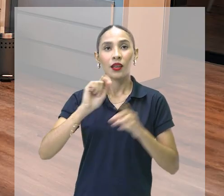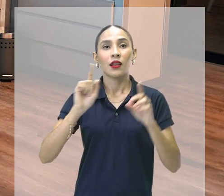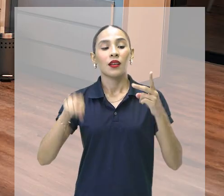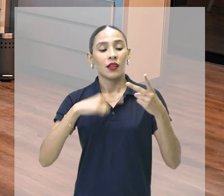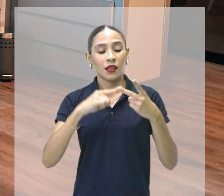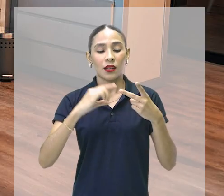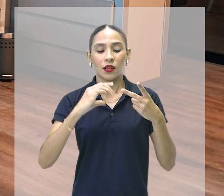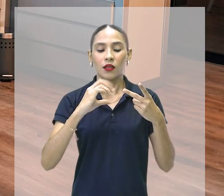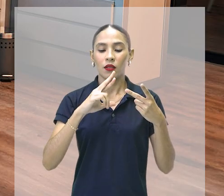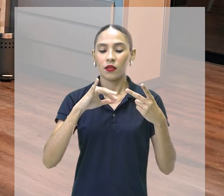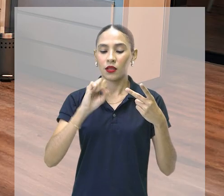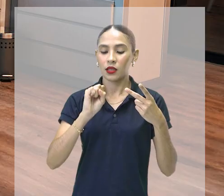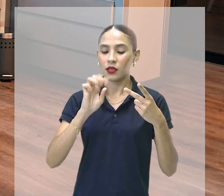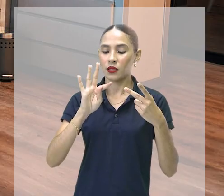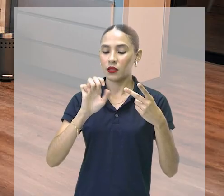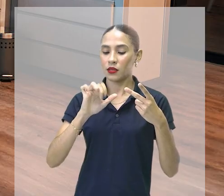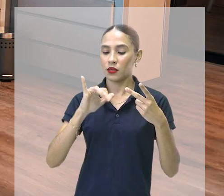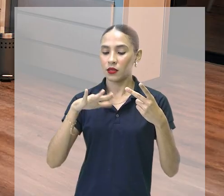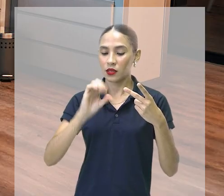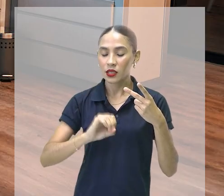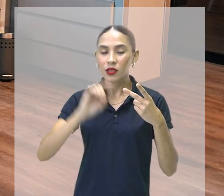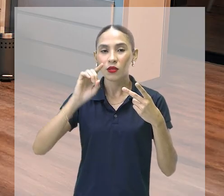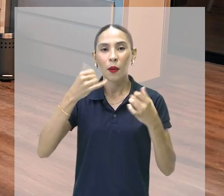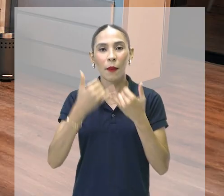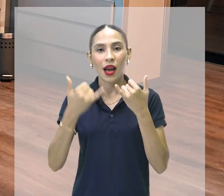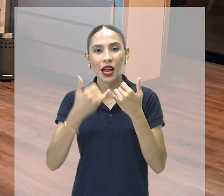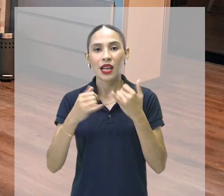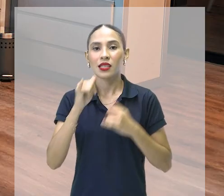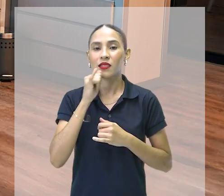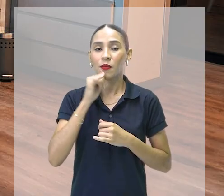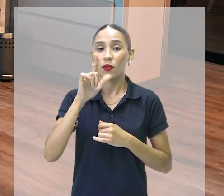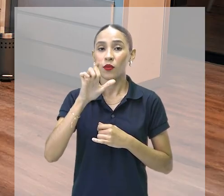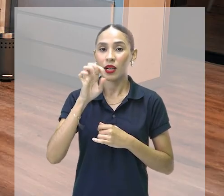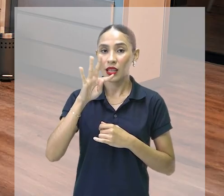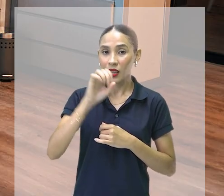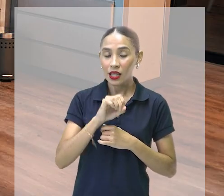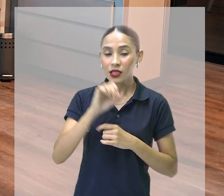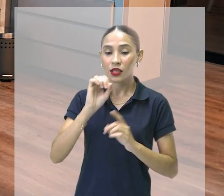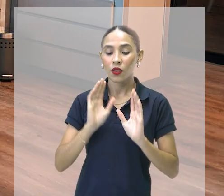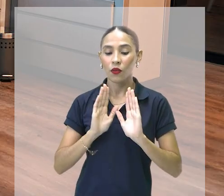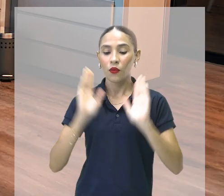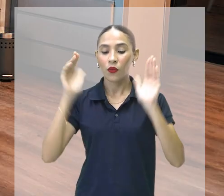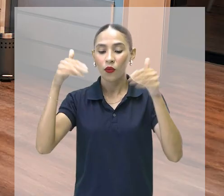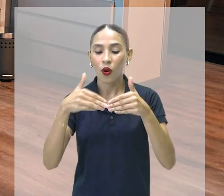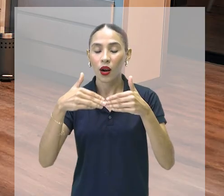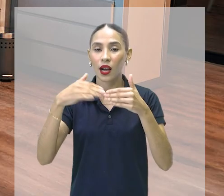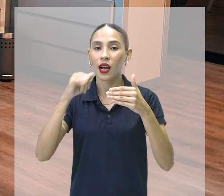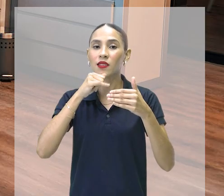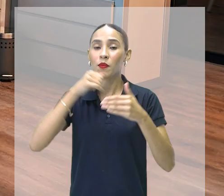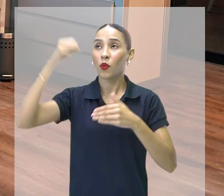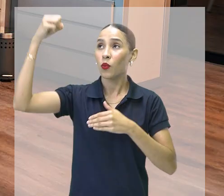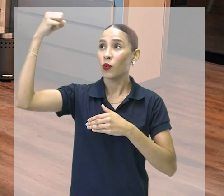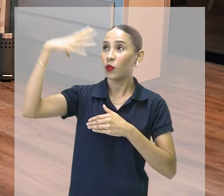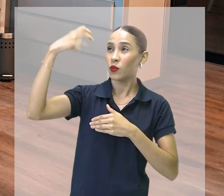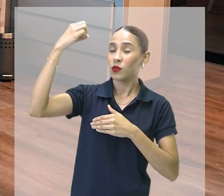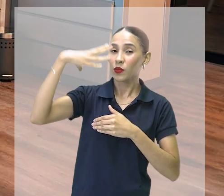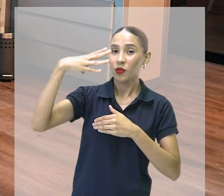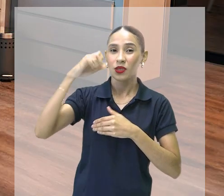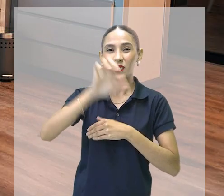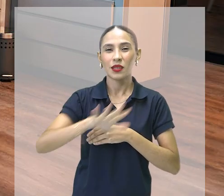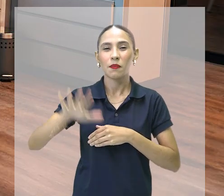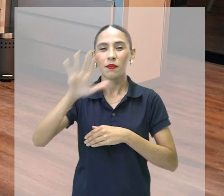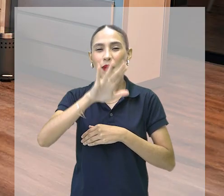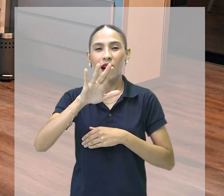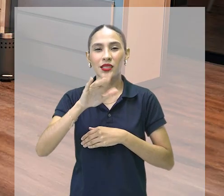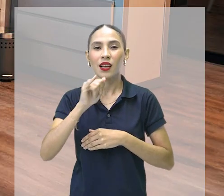cristalino do olho funciona como a lente da câmera. Ele direciona e foca os raios de luz para formar uma imagem lá